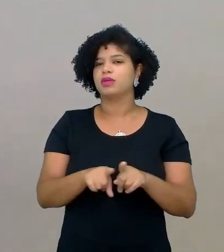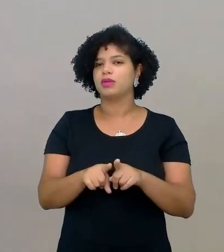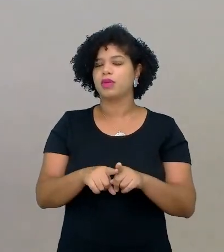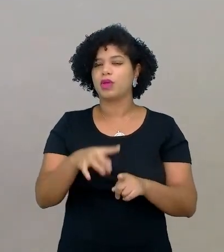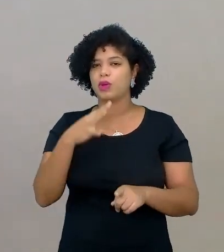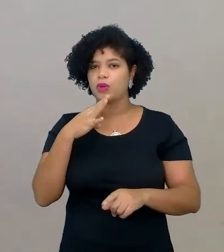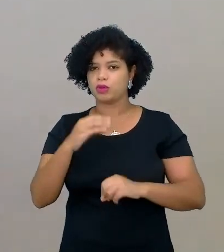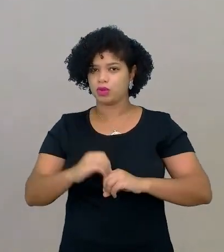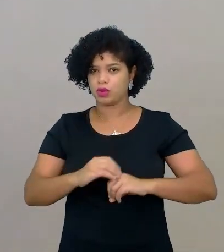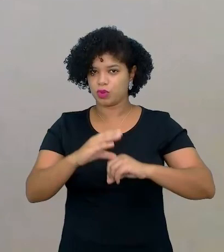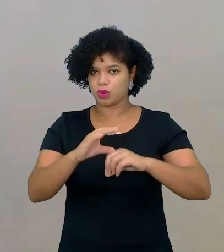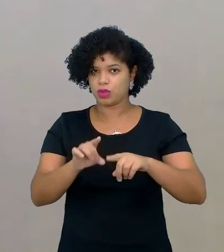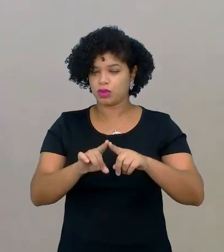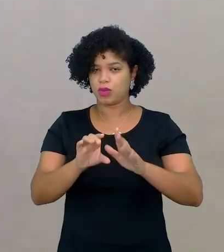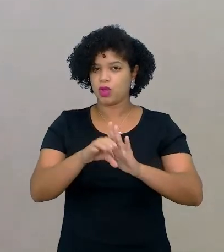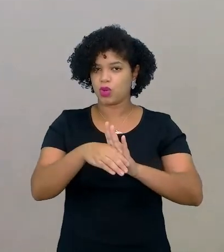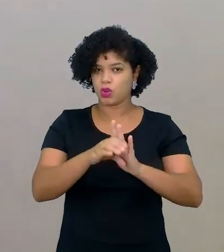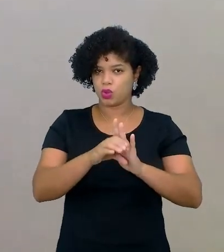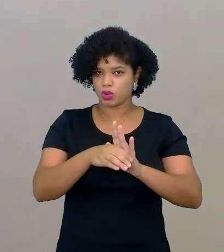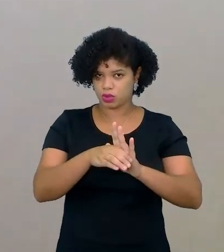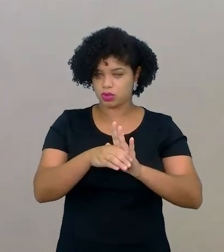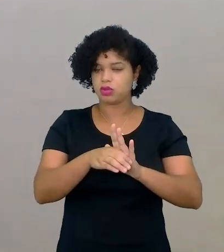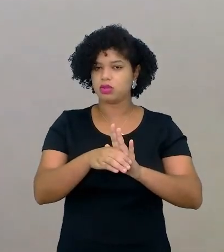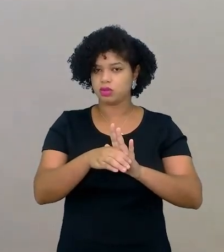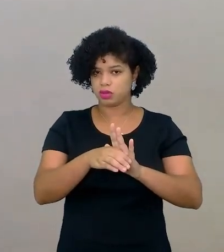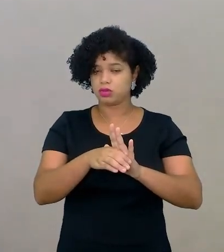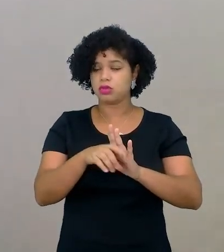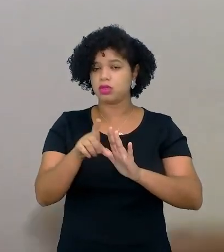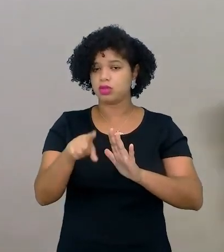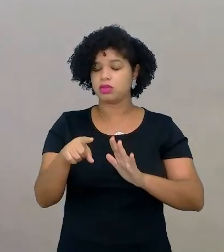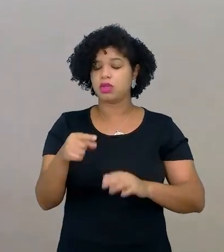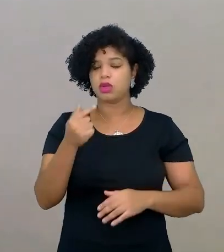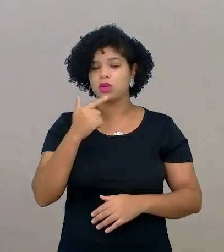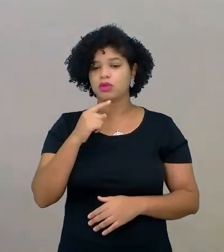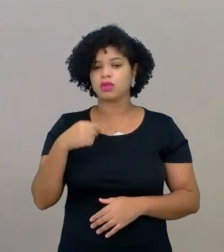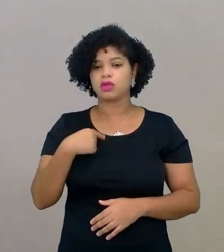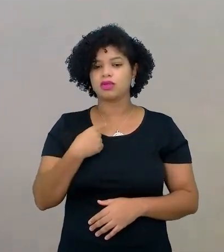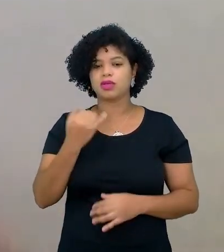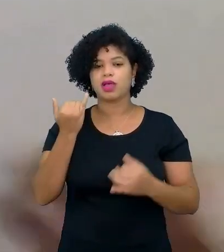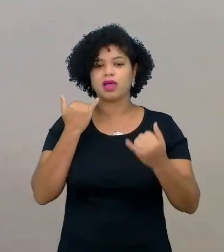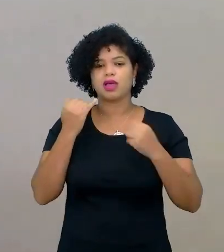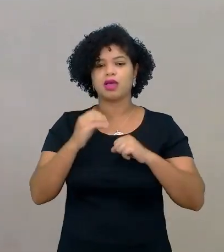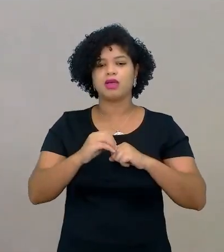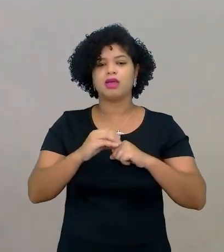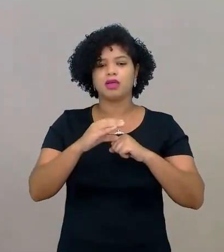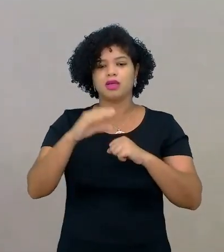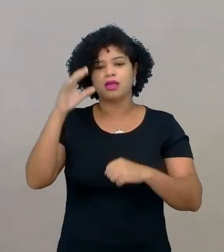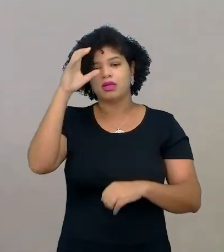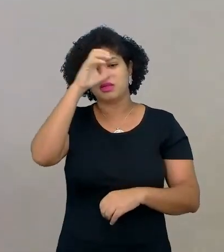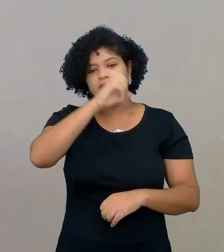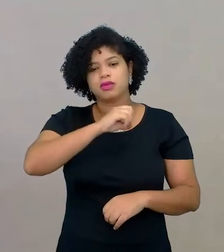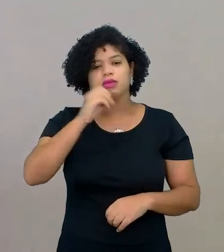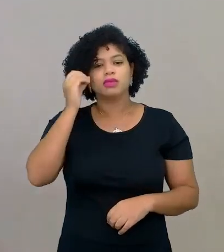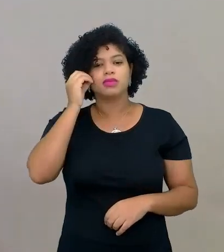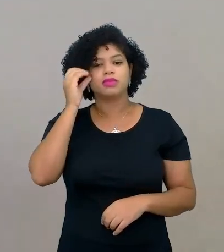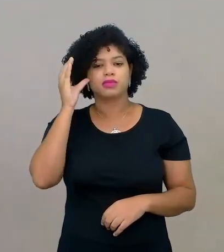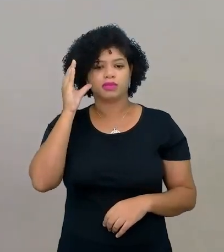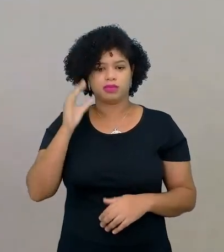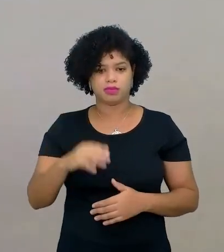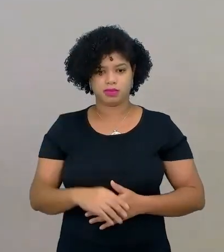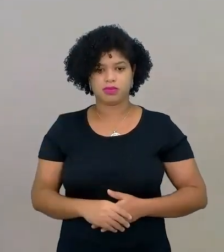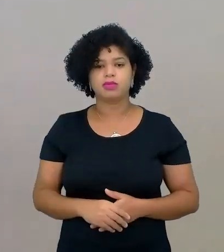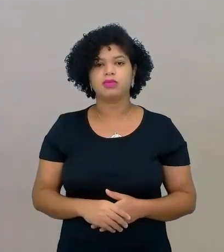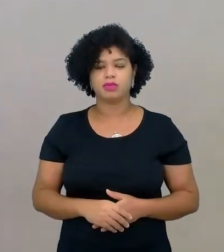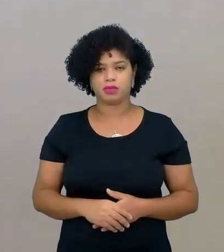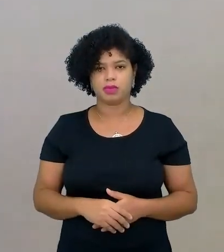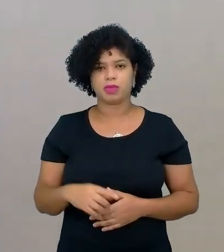conhecimentos, através dos conceitos, vai fornecer para nós um bom conhecimento, uma boa aprendizagem. É assim, nós